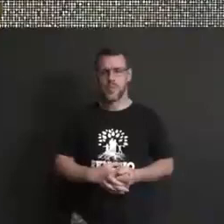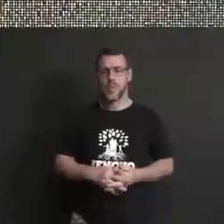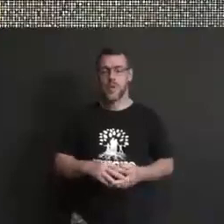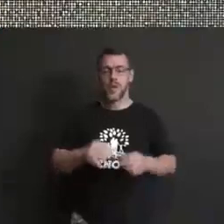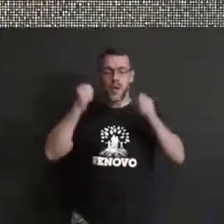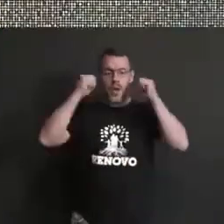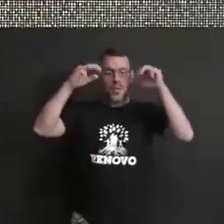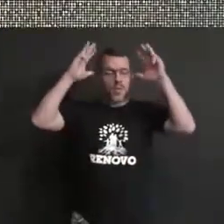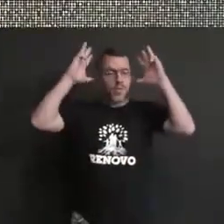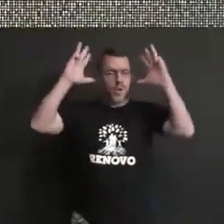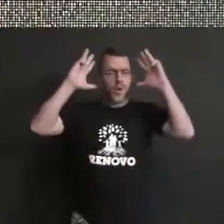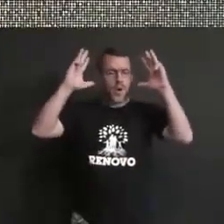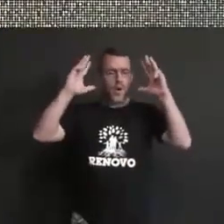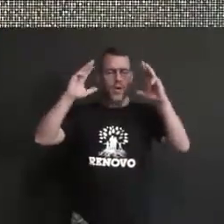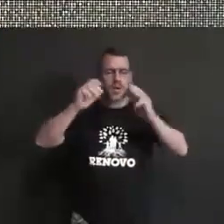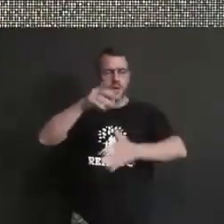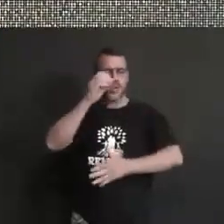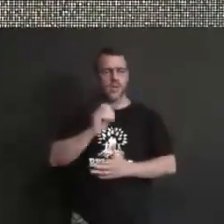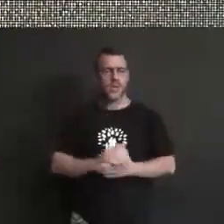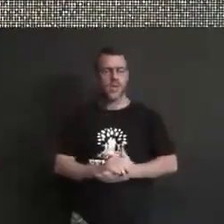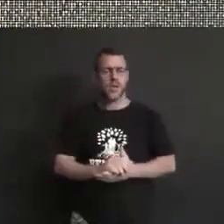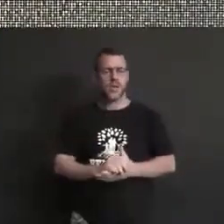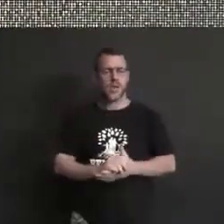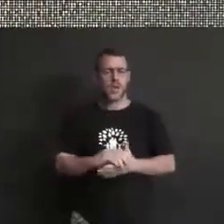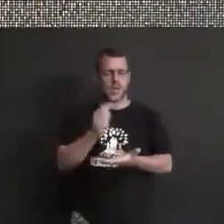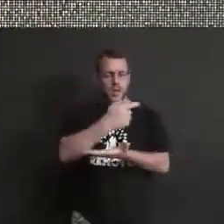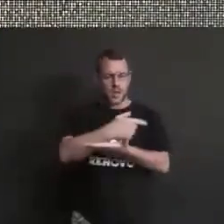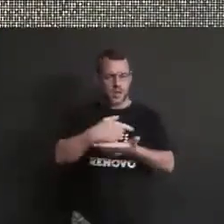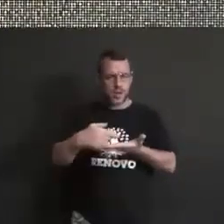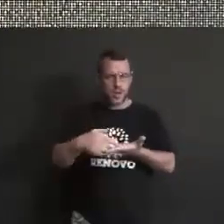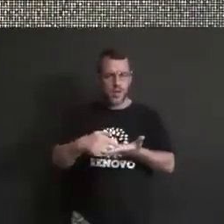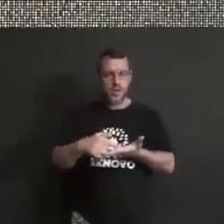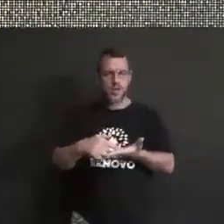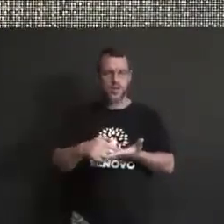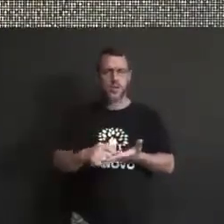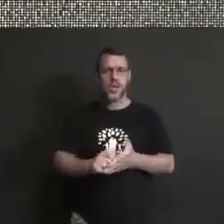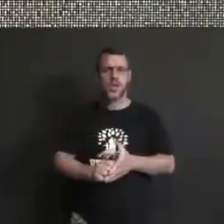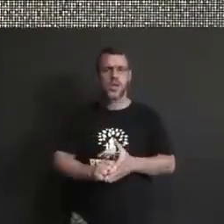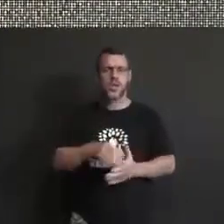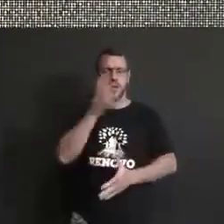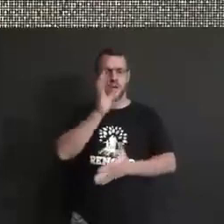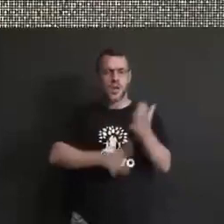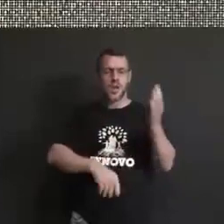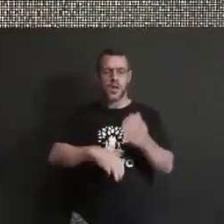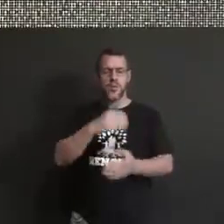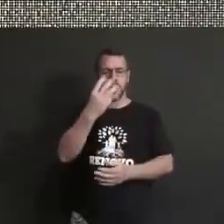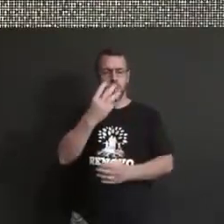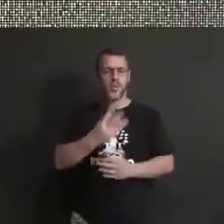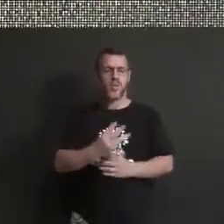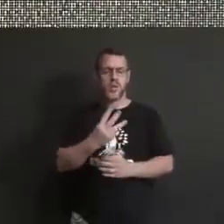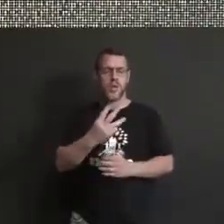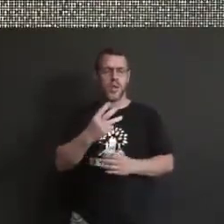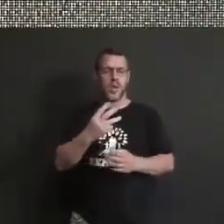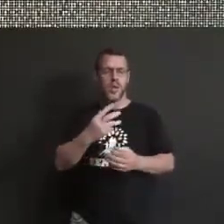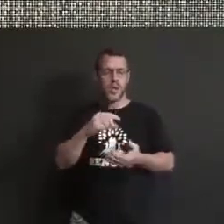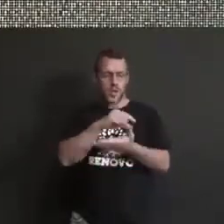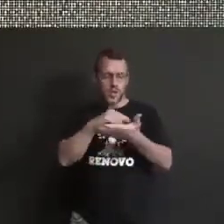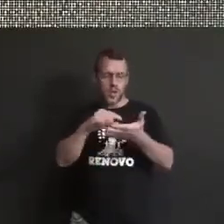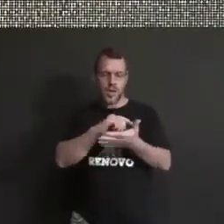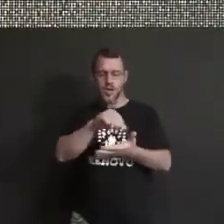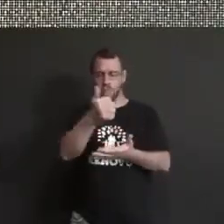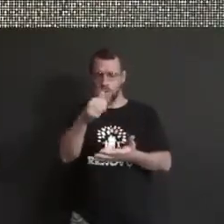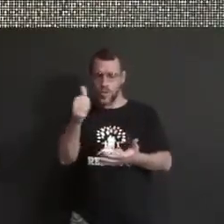Moisés, ele no capítulo 2, versos 11, 12.